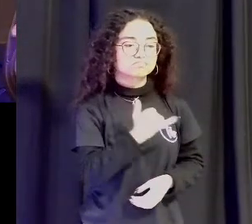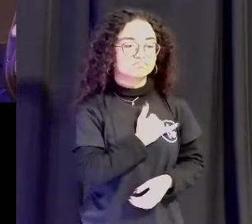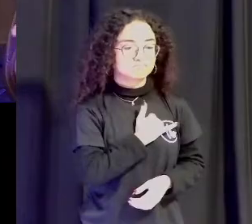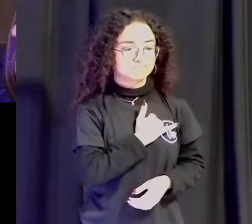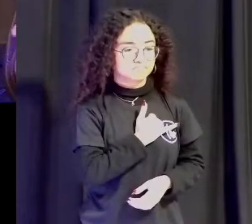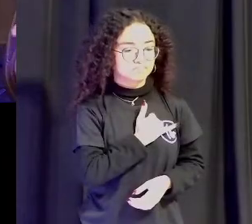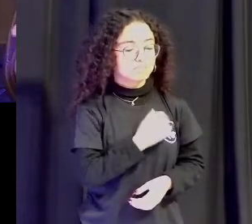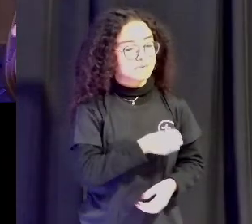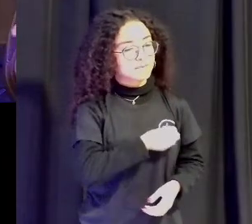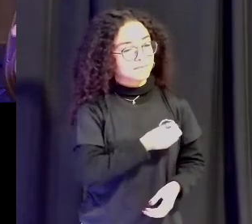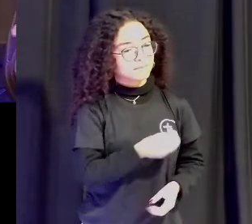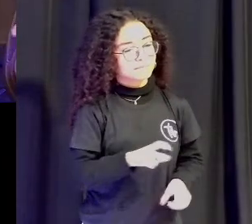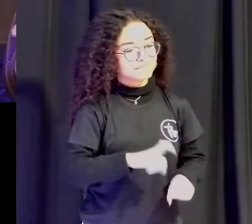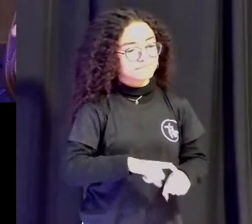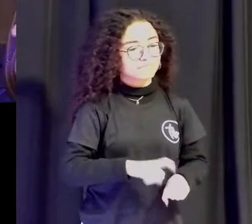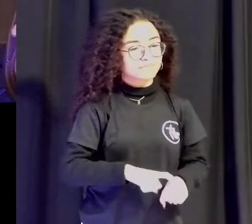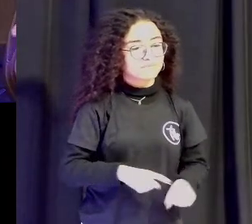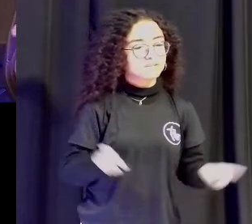Senhor.